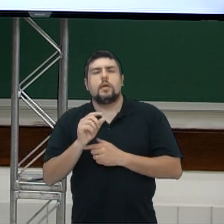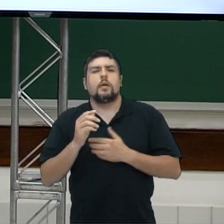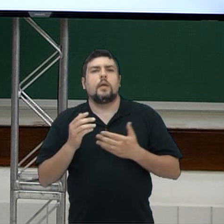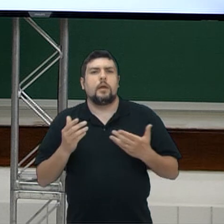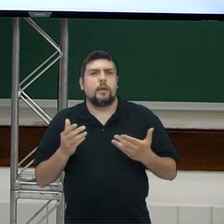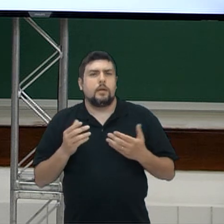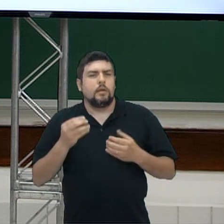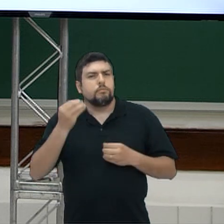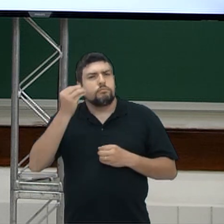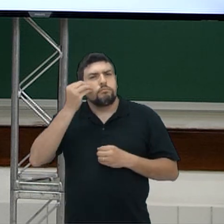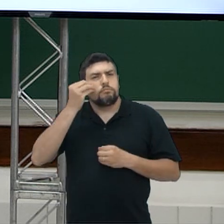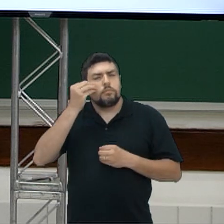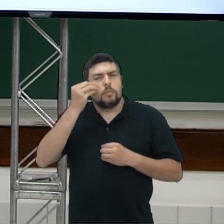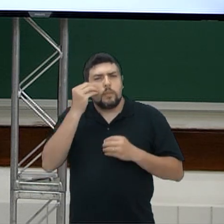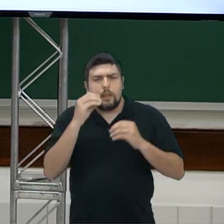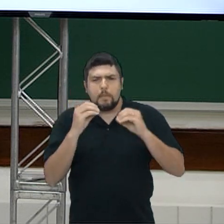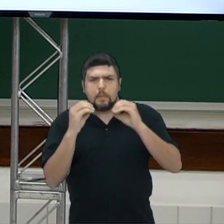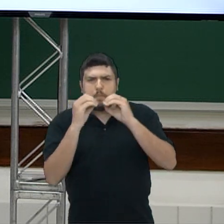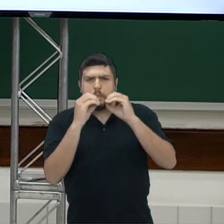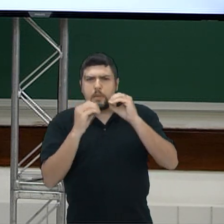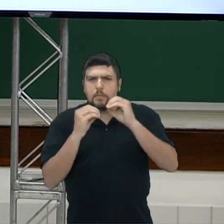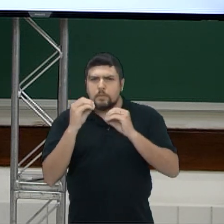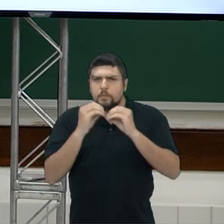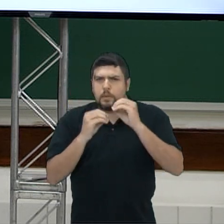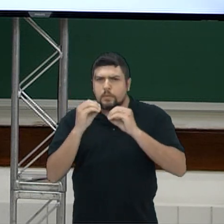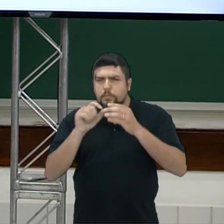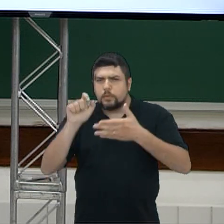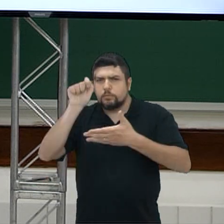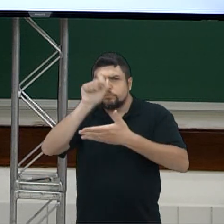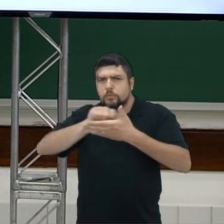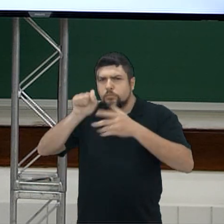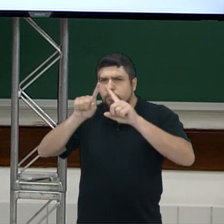galera, aqui com vocês no quadro, tá certo?